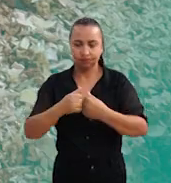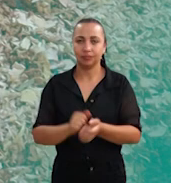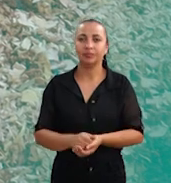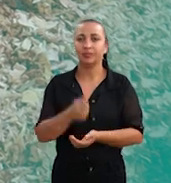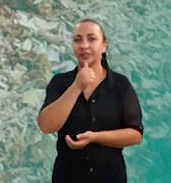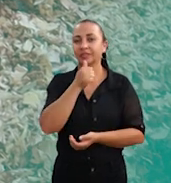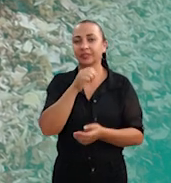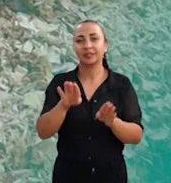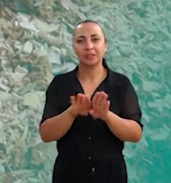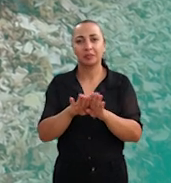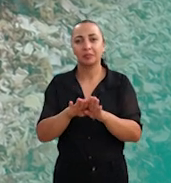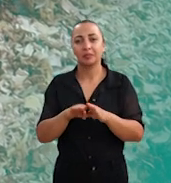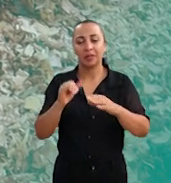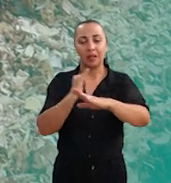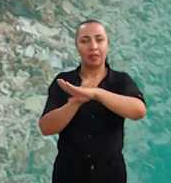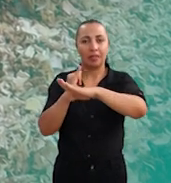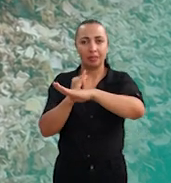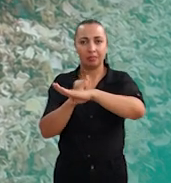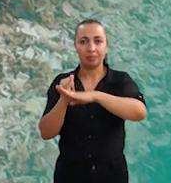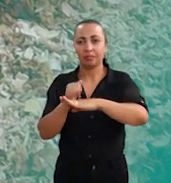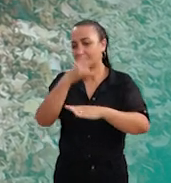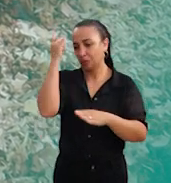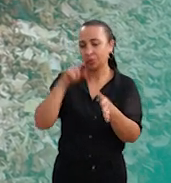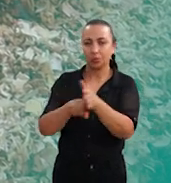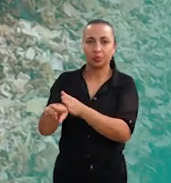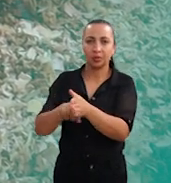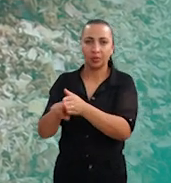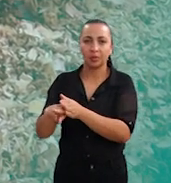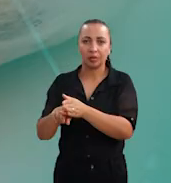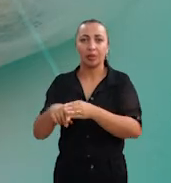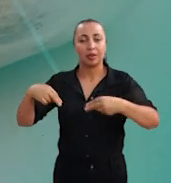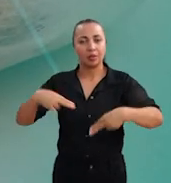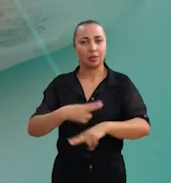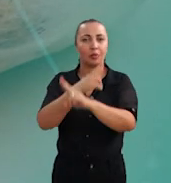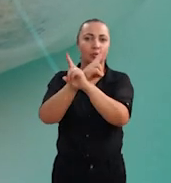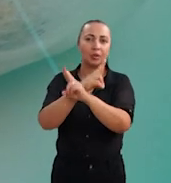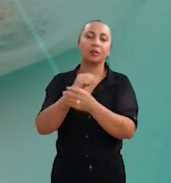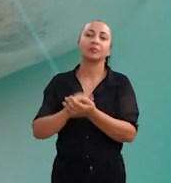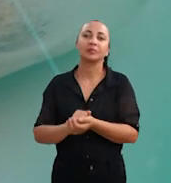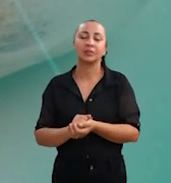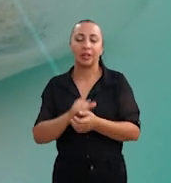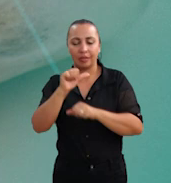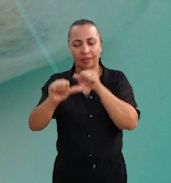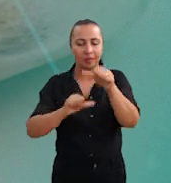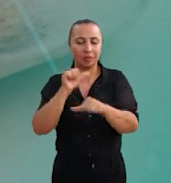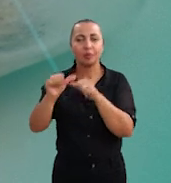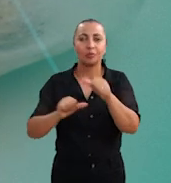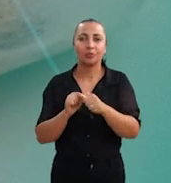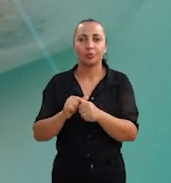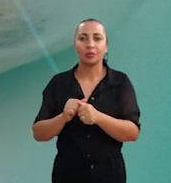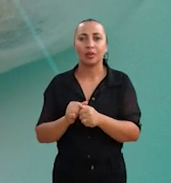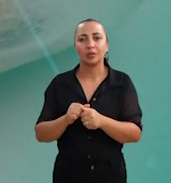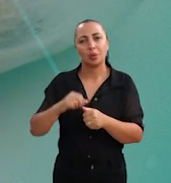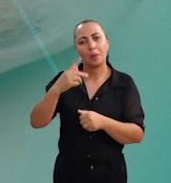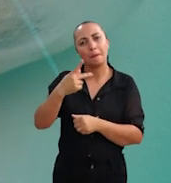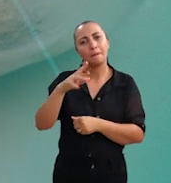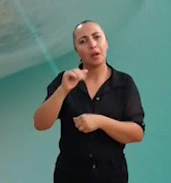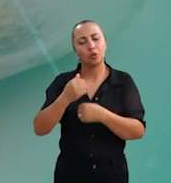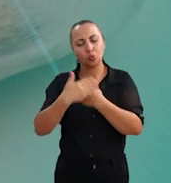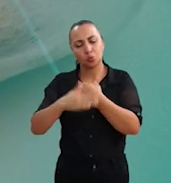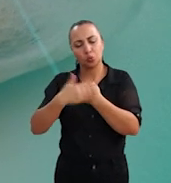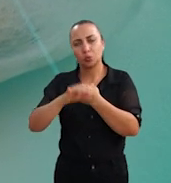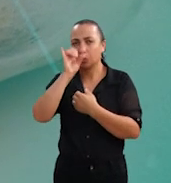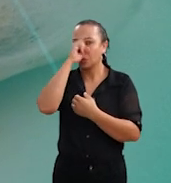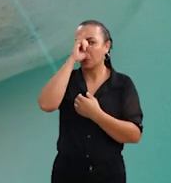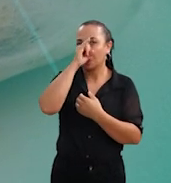autista. E ainda, em Itapetinga, pesquisadores da Universidade Estadual do Sudoeste da Bahia desenvolveram um presunto tipo